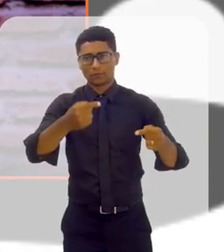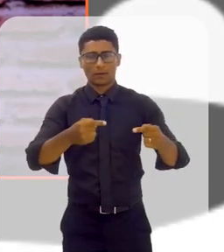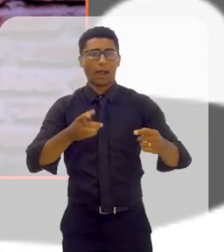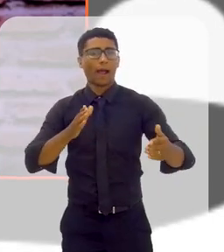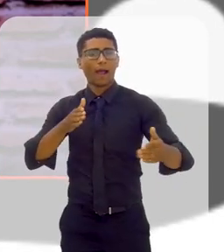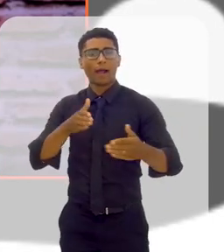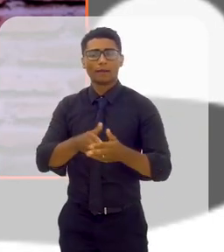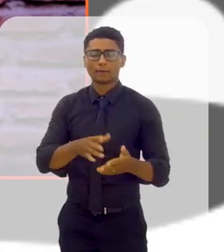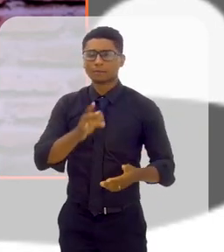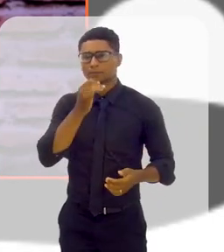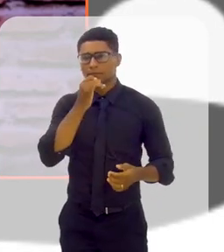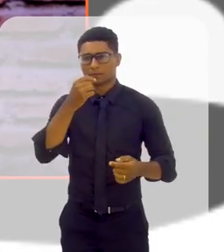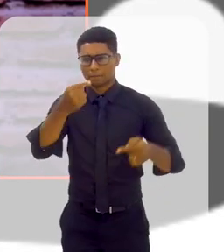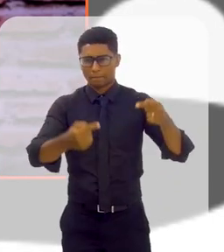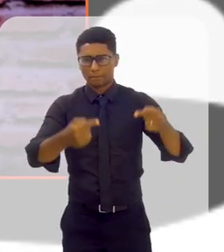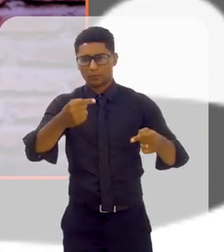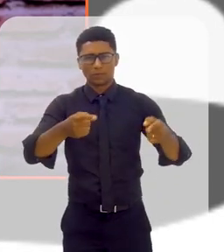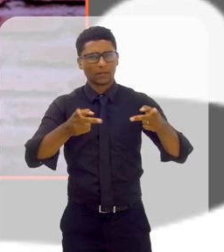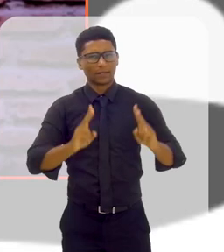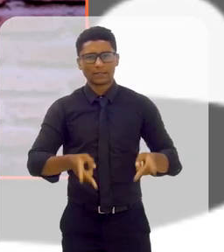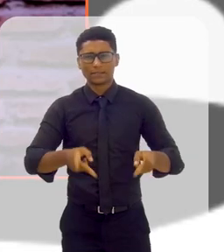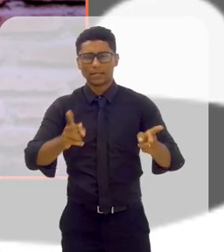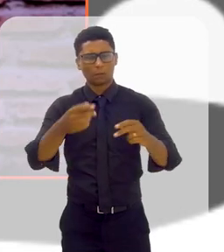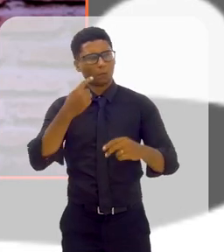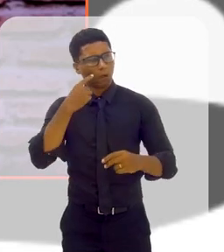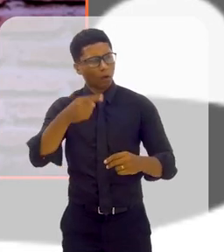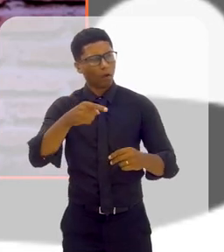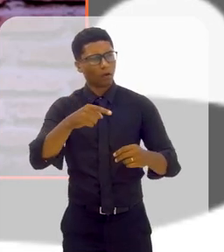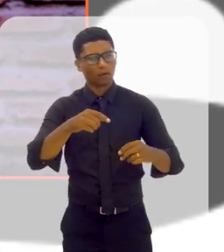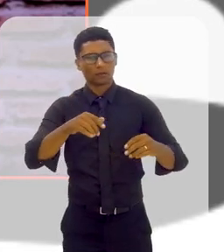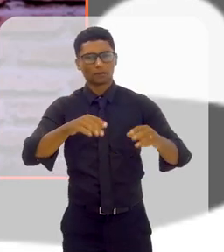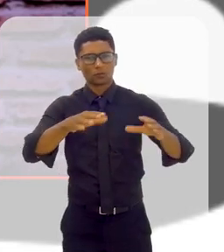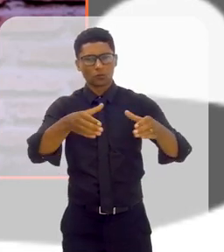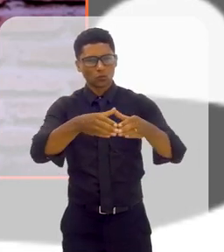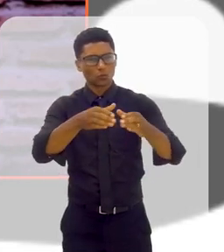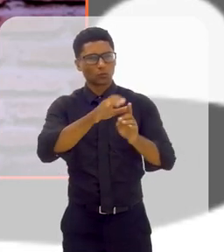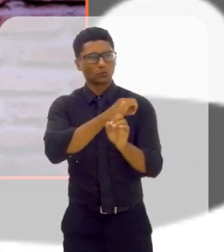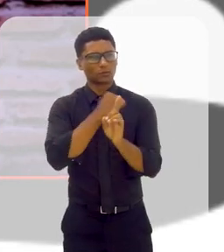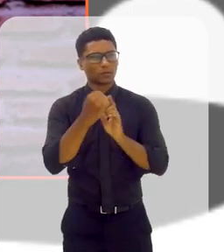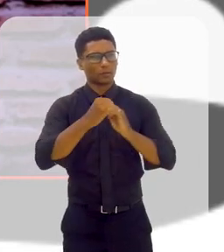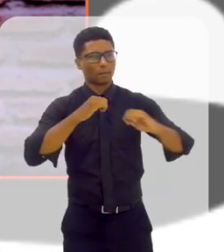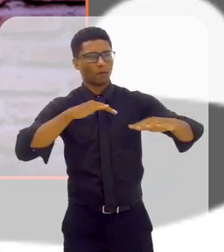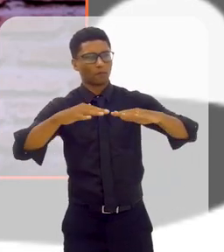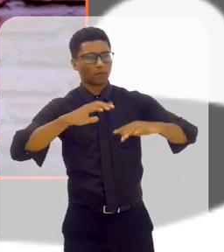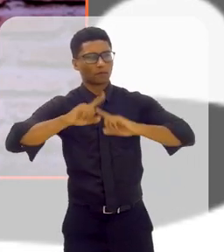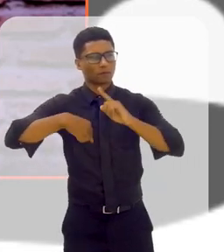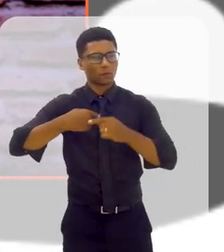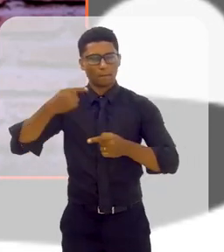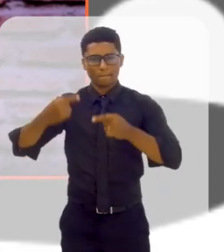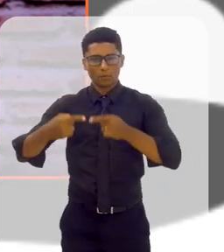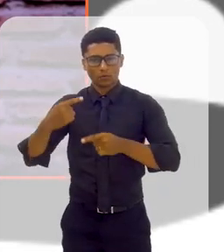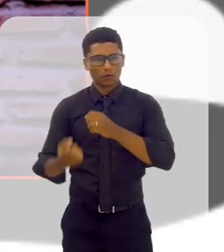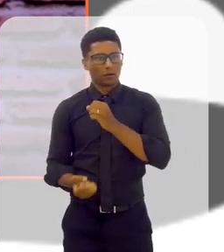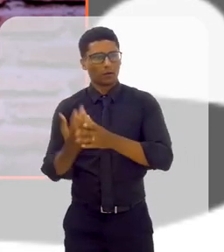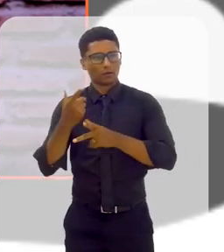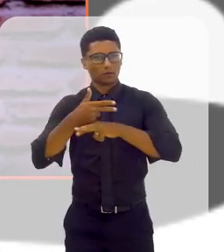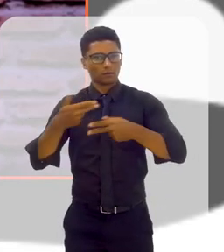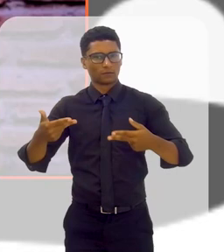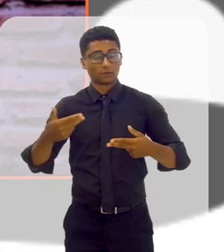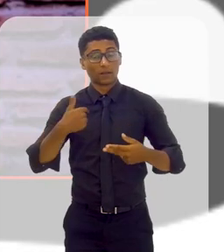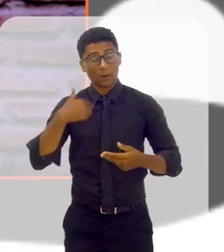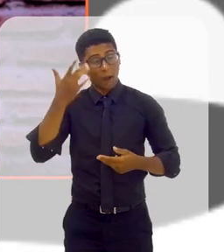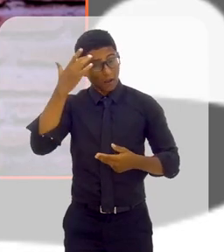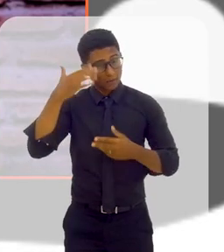adequando né Eu percebo que a política ela sempre reativa a movimentos sociais então acredito que veremos